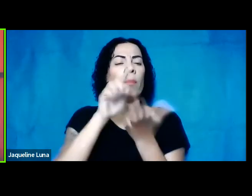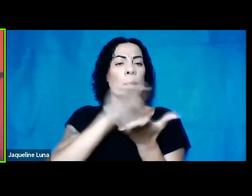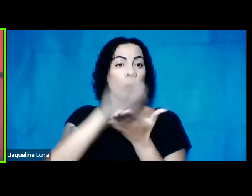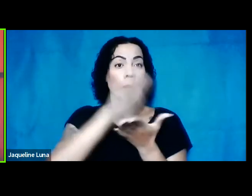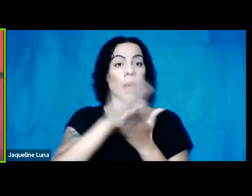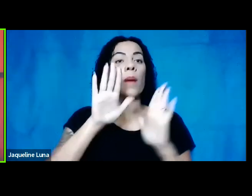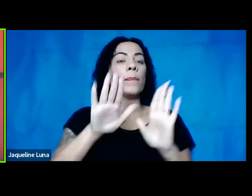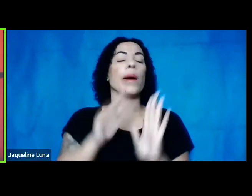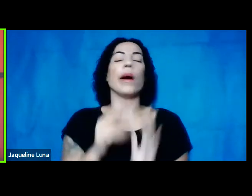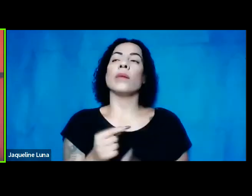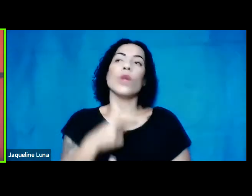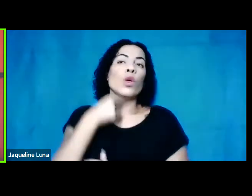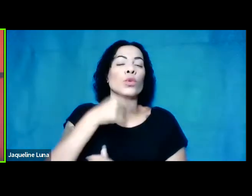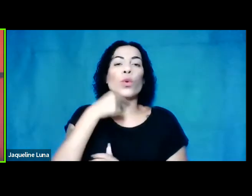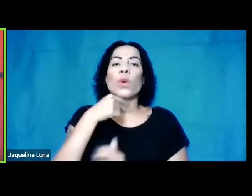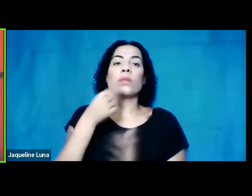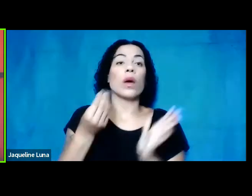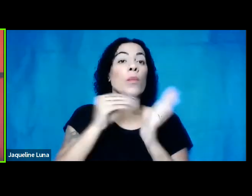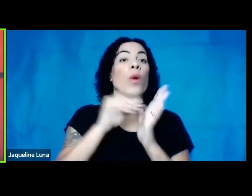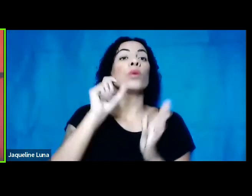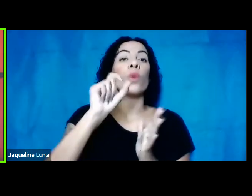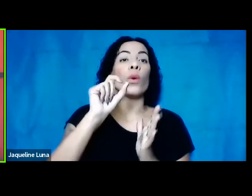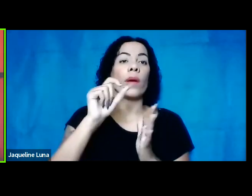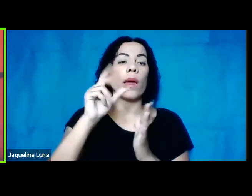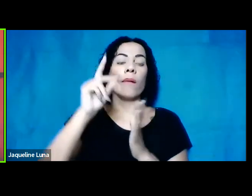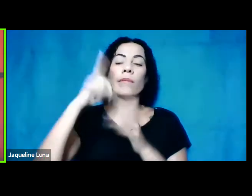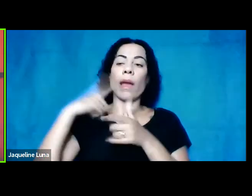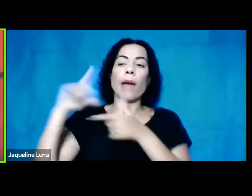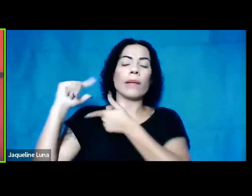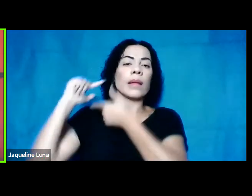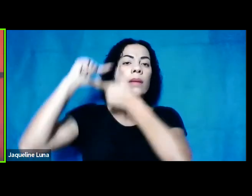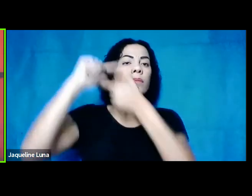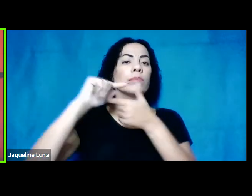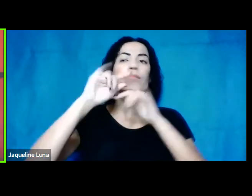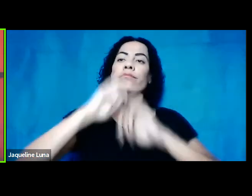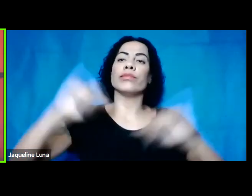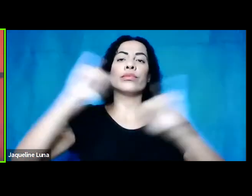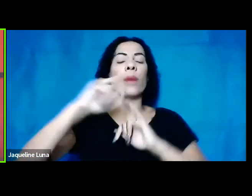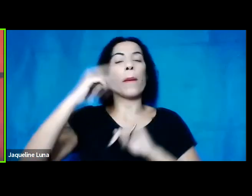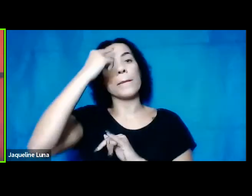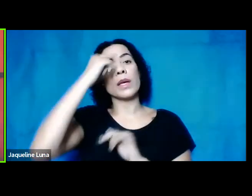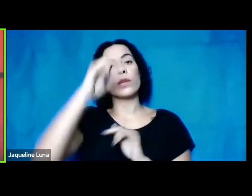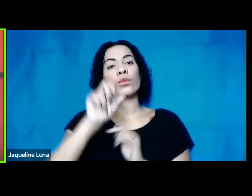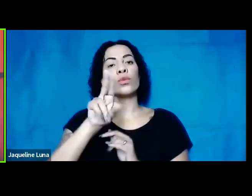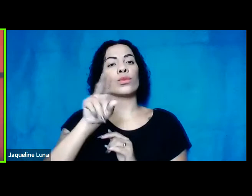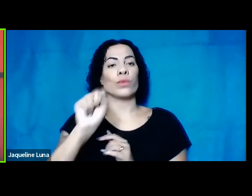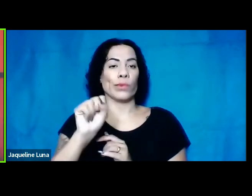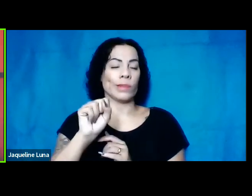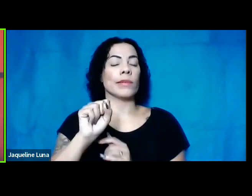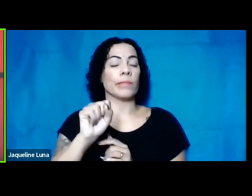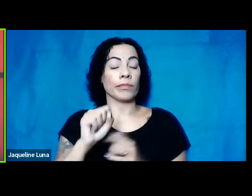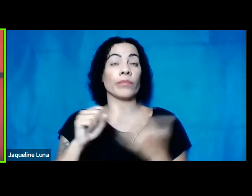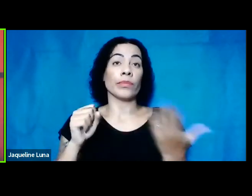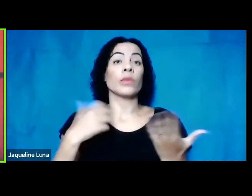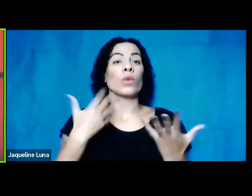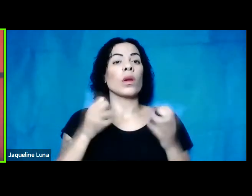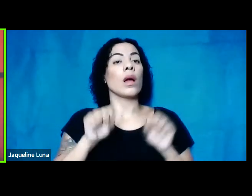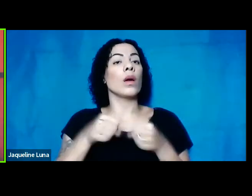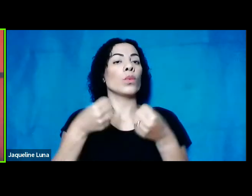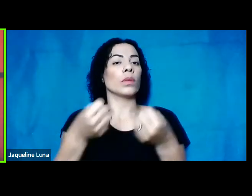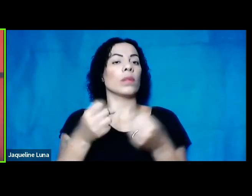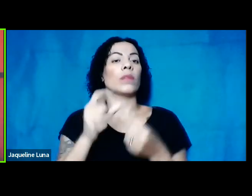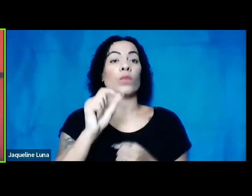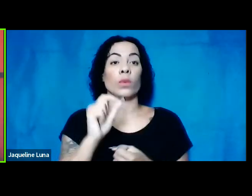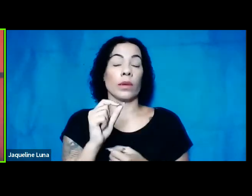a fragmentação da forma notícia. O que isso tudo tem a ver com o nosso tema com comunicação pública? Eu queria defender tudo isso para dizer que eu acho que a